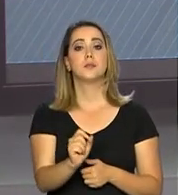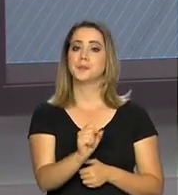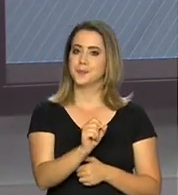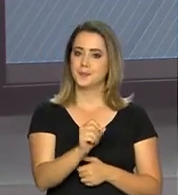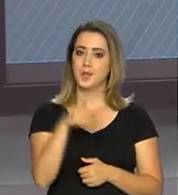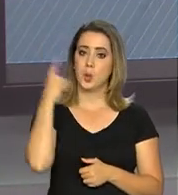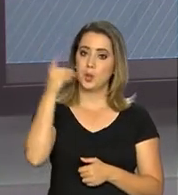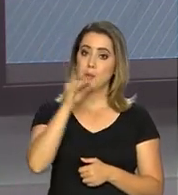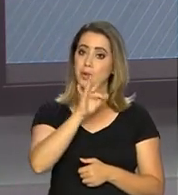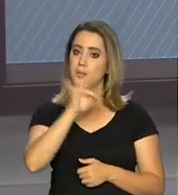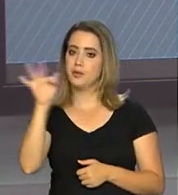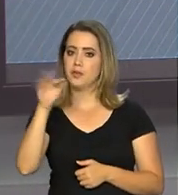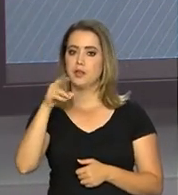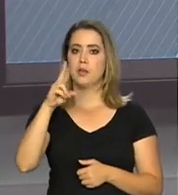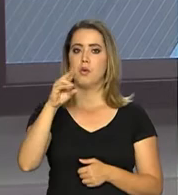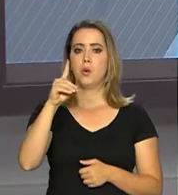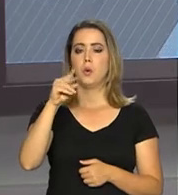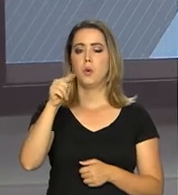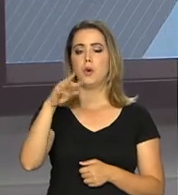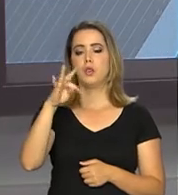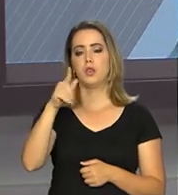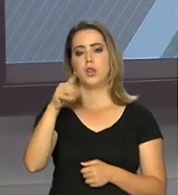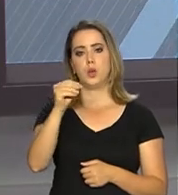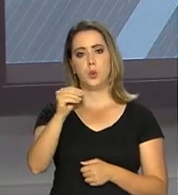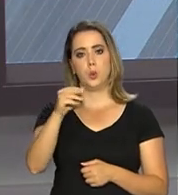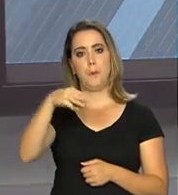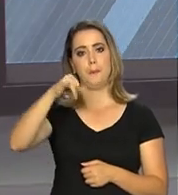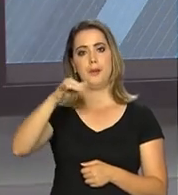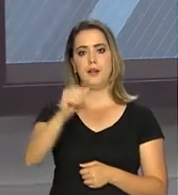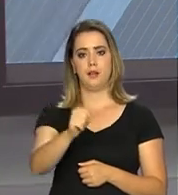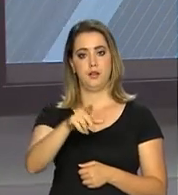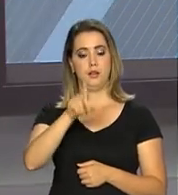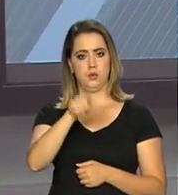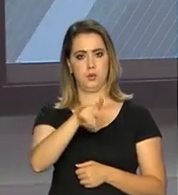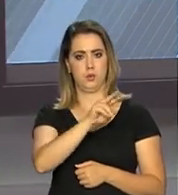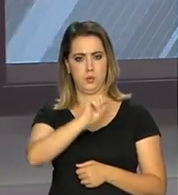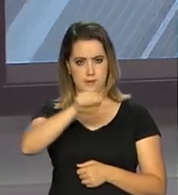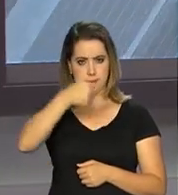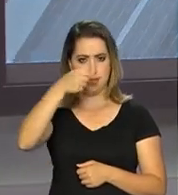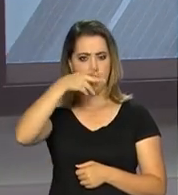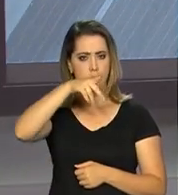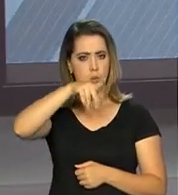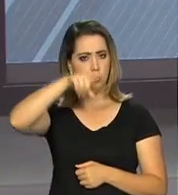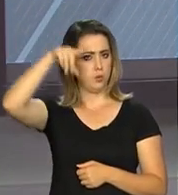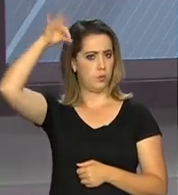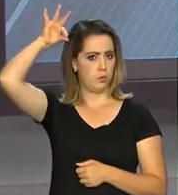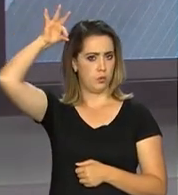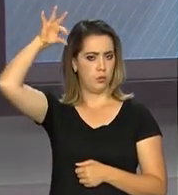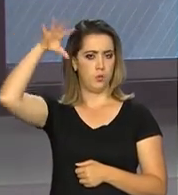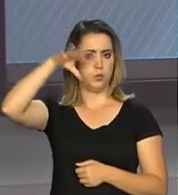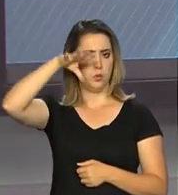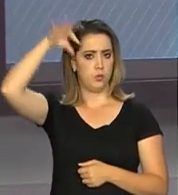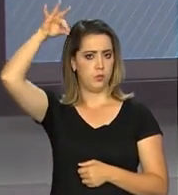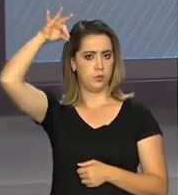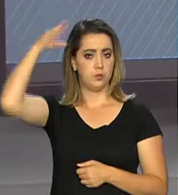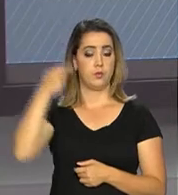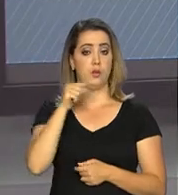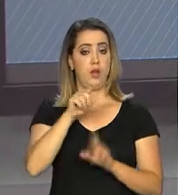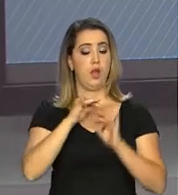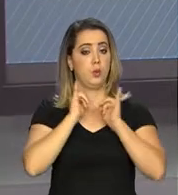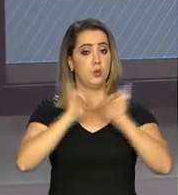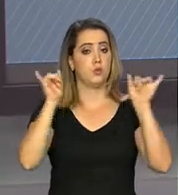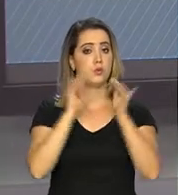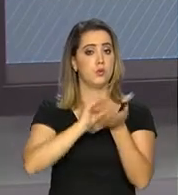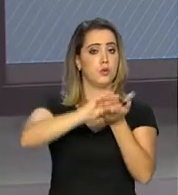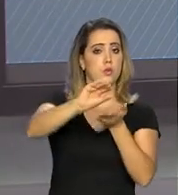o deputado federal Rodrigo Maia, que é o presidente da Câmara dos Deputados. Hoje ele esteve no Rio de Janeiro, onde anunciou investimento